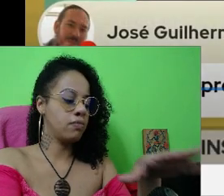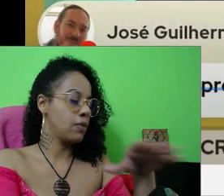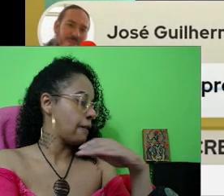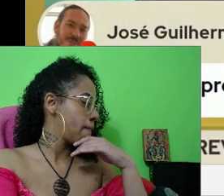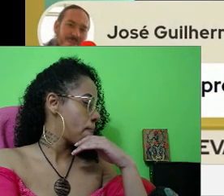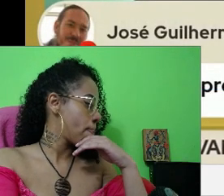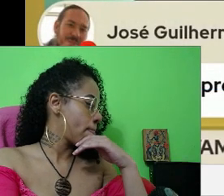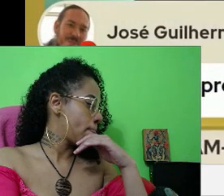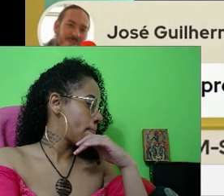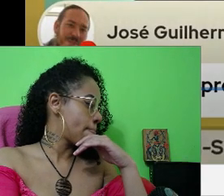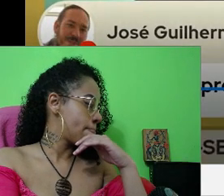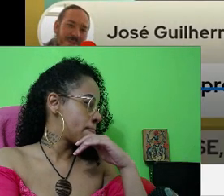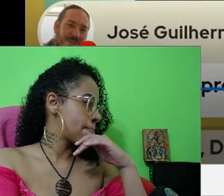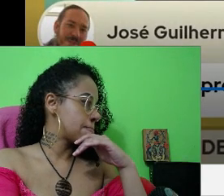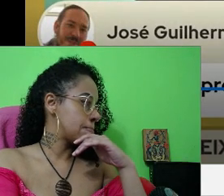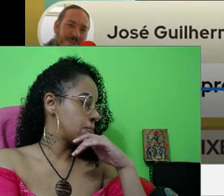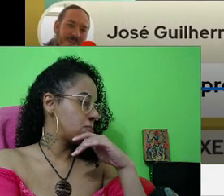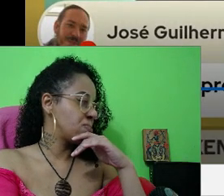funciona